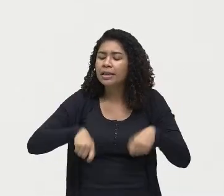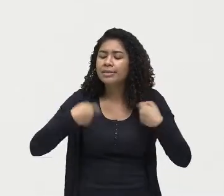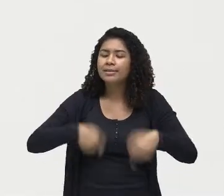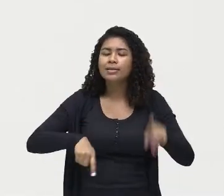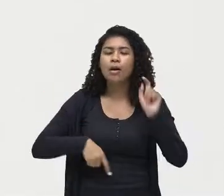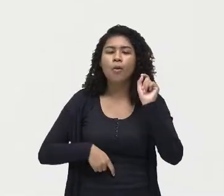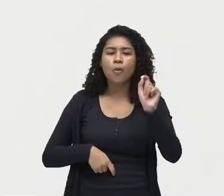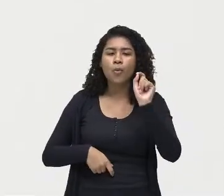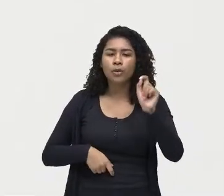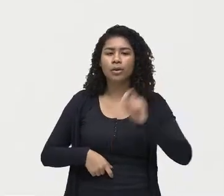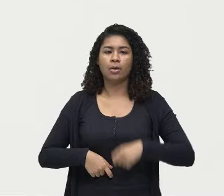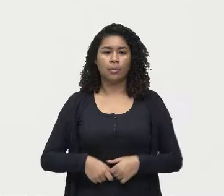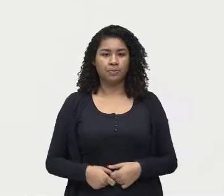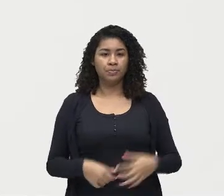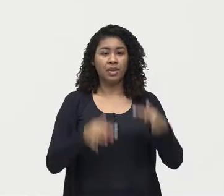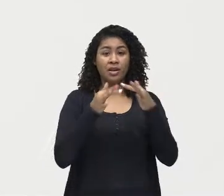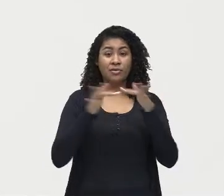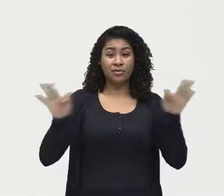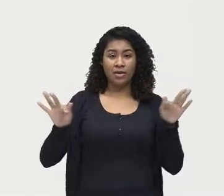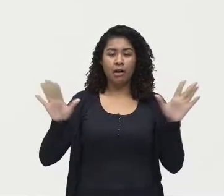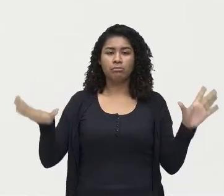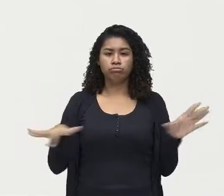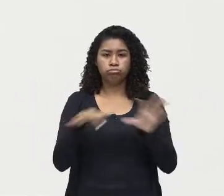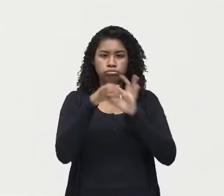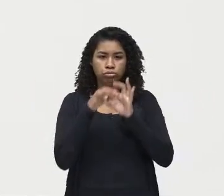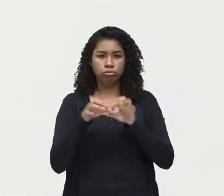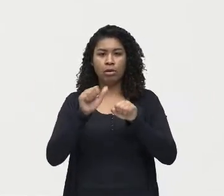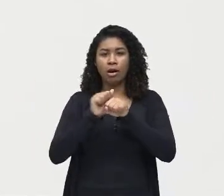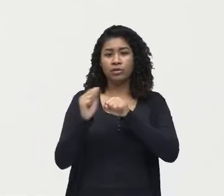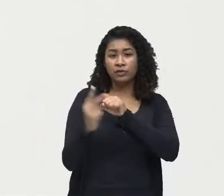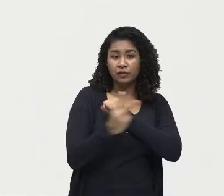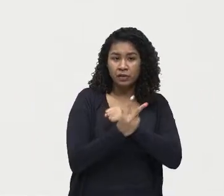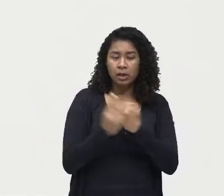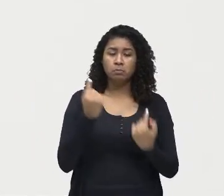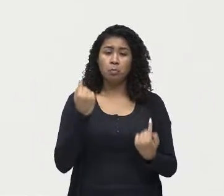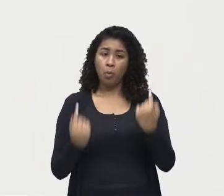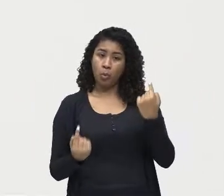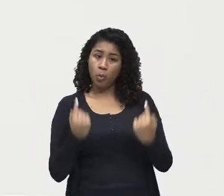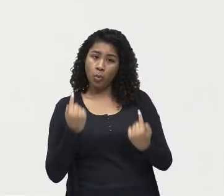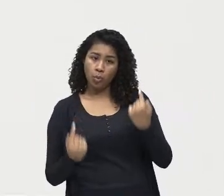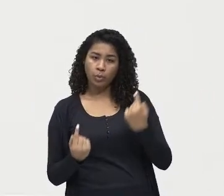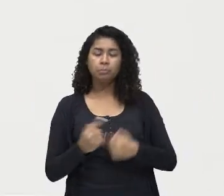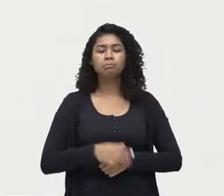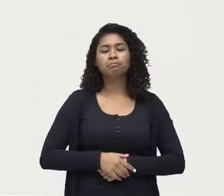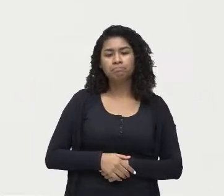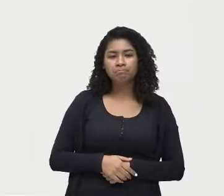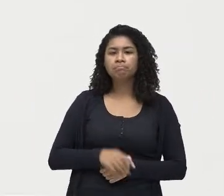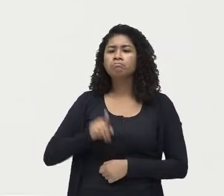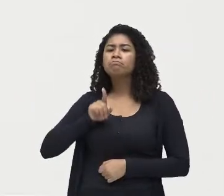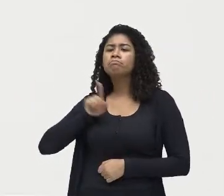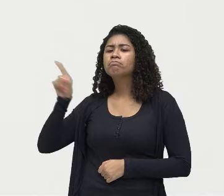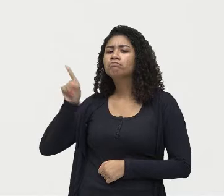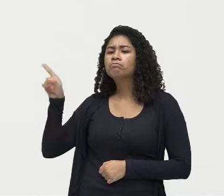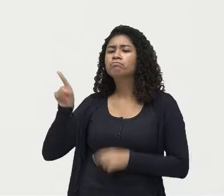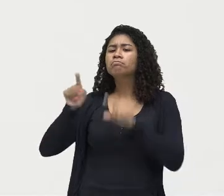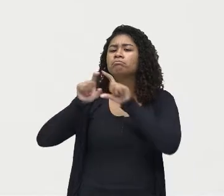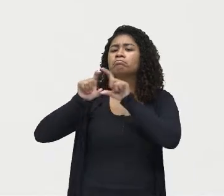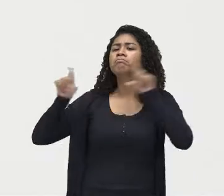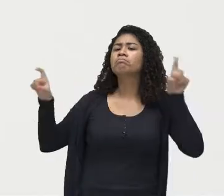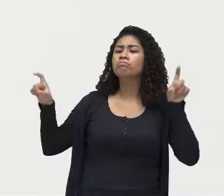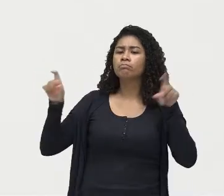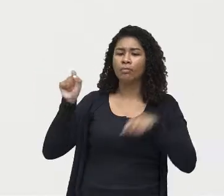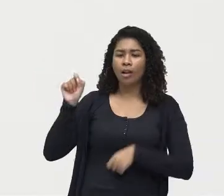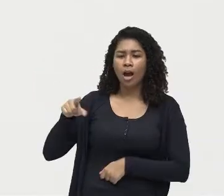nome, oração subordinada adverbial condicional, nós temos que entender que ela, na prática, indica